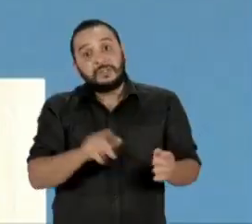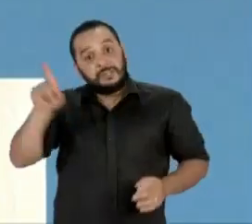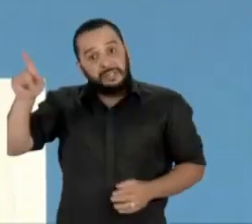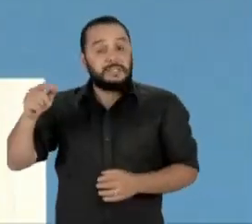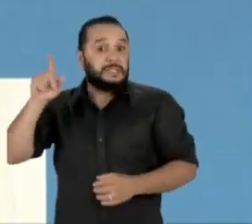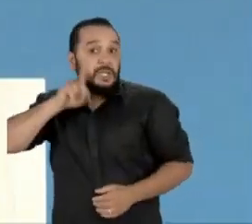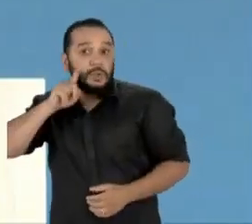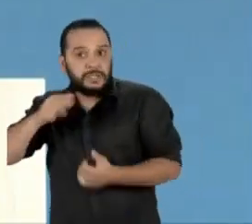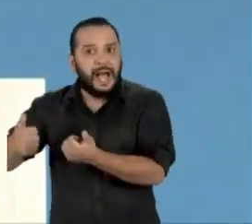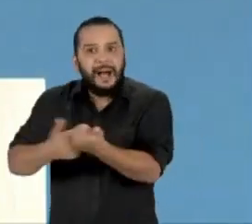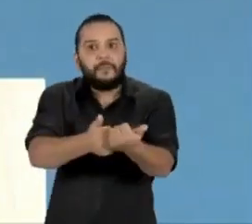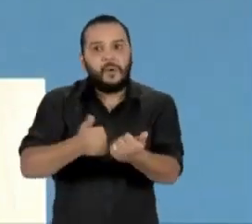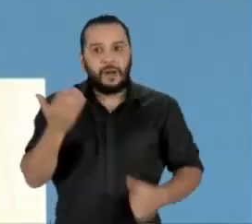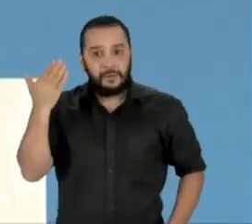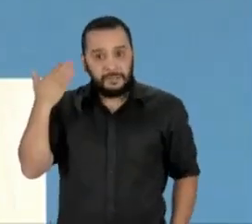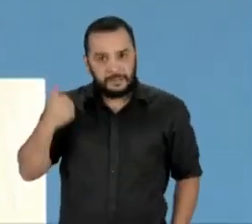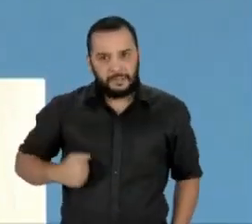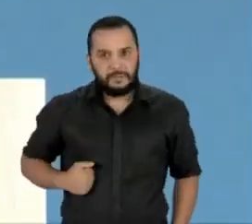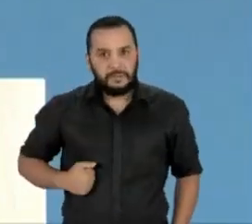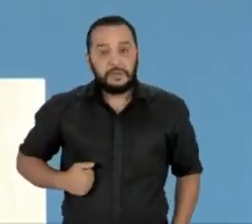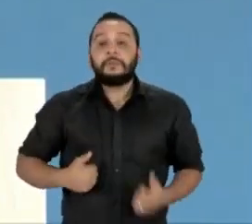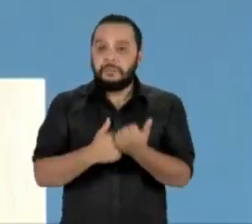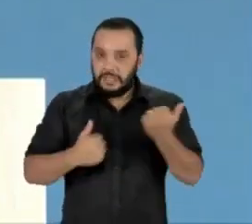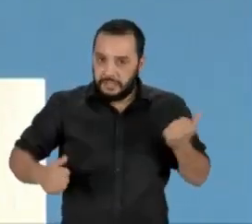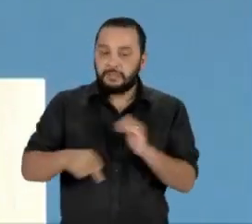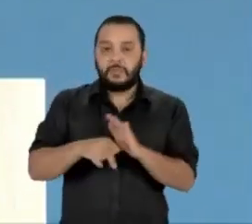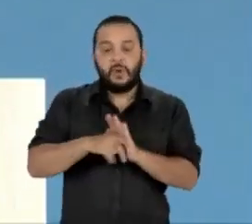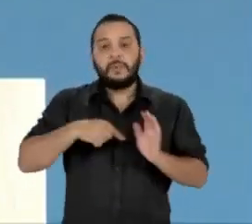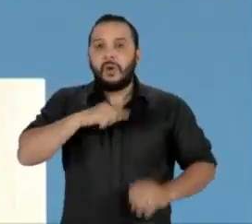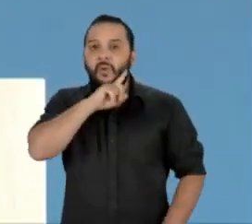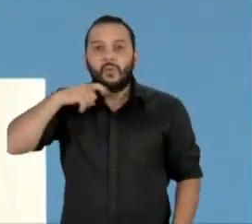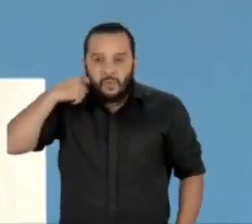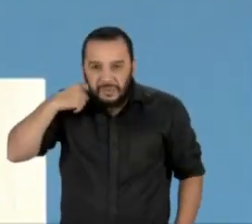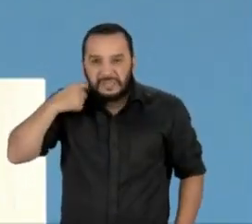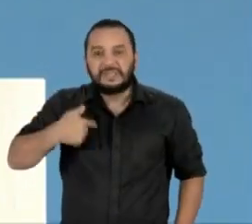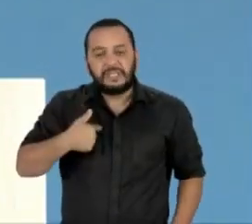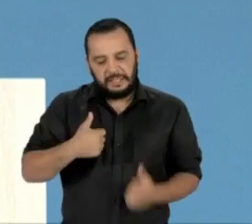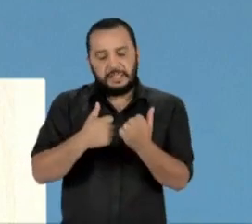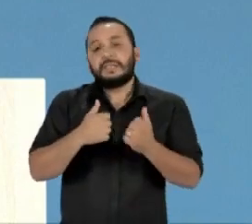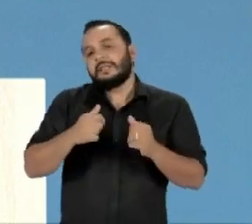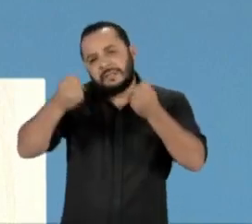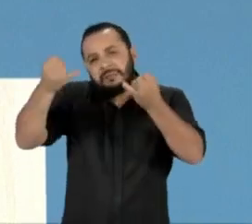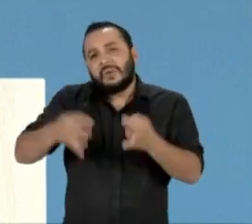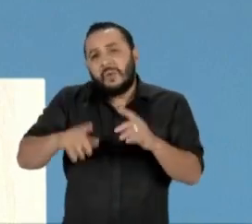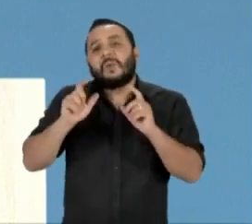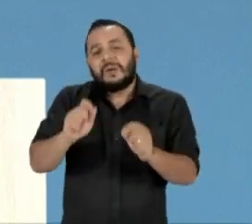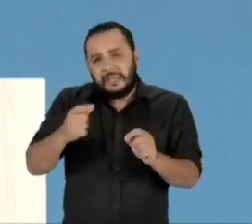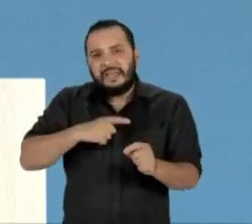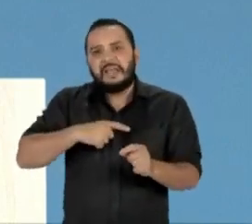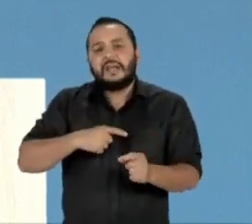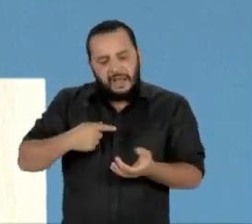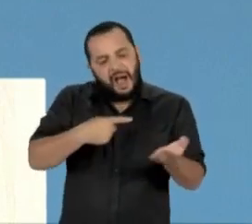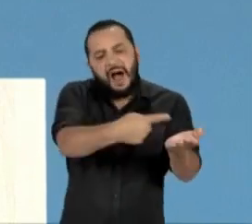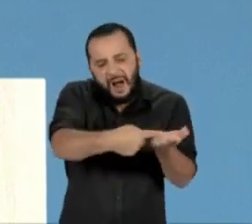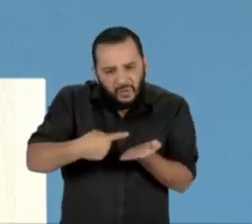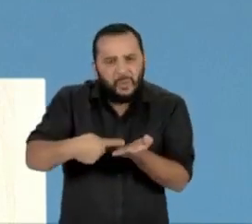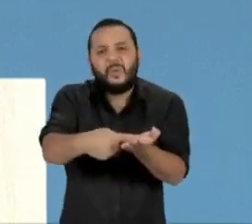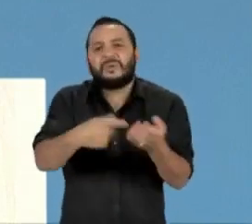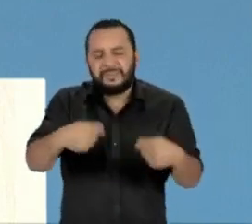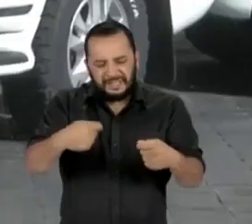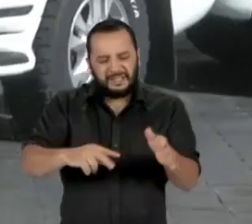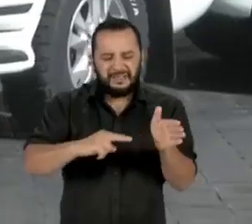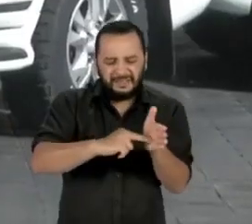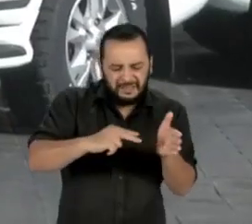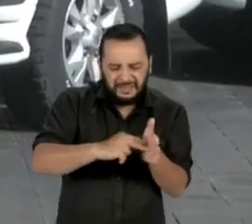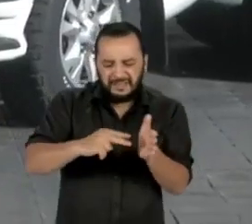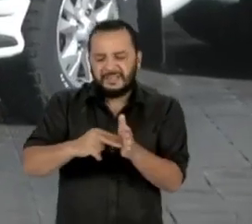Islâmico. O ministro do Exterior da Rússia, Sergei Lavrov, se comprometeu a pressionar por um acordo entre a Síria e os